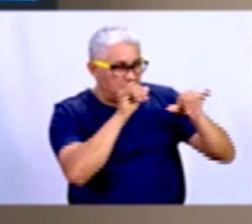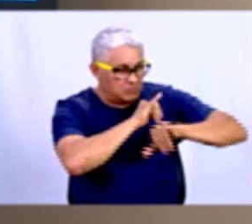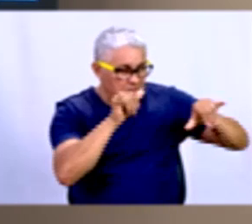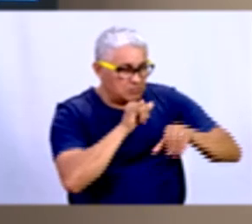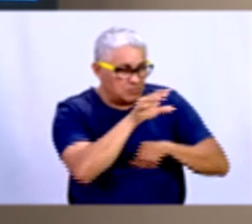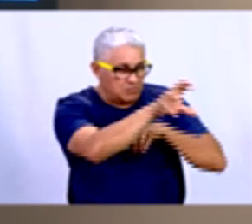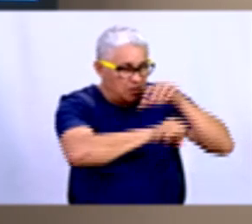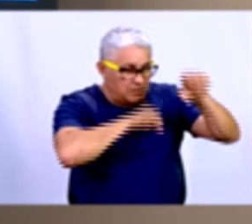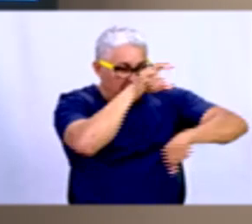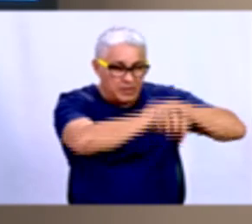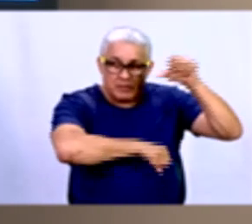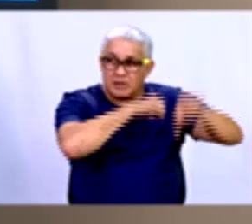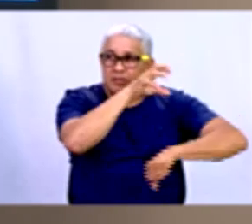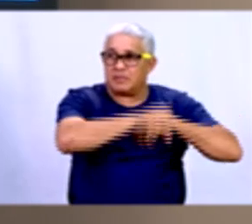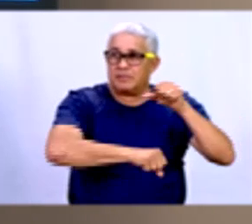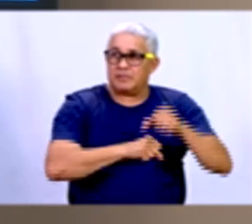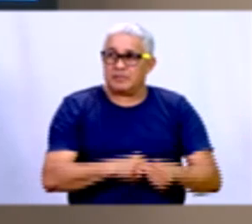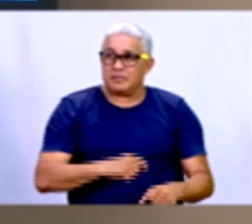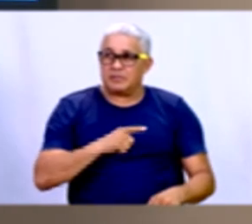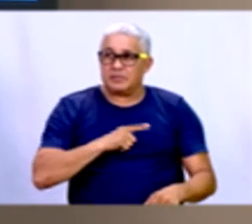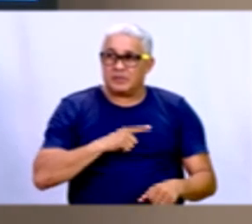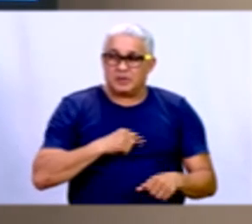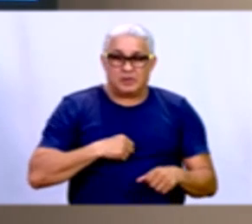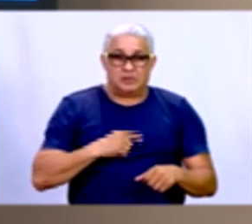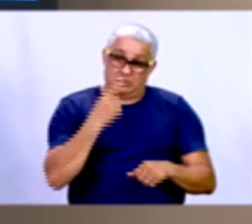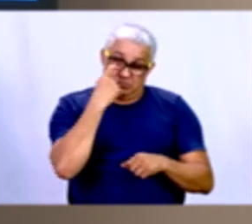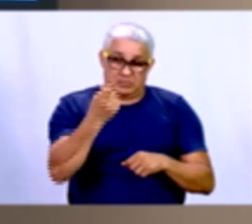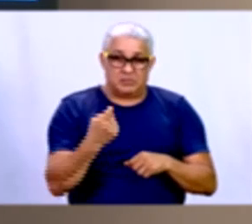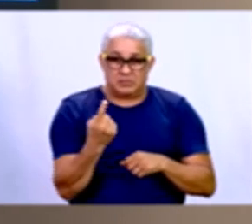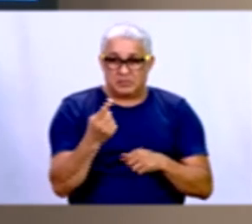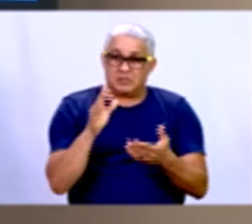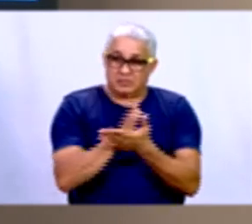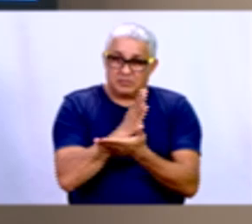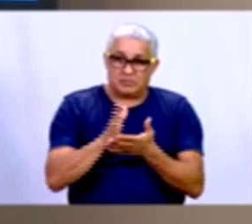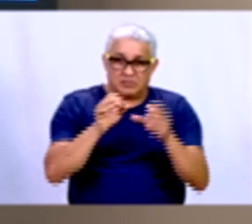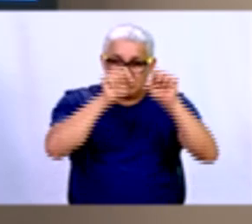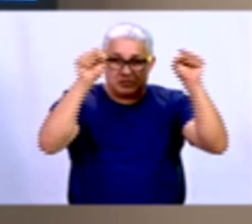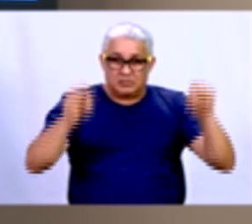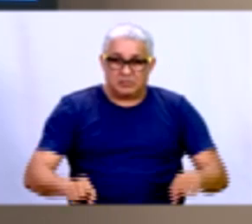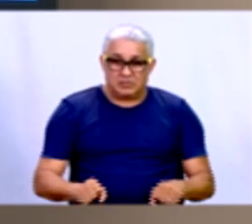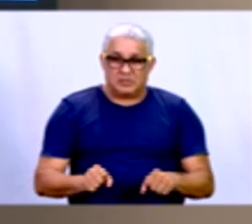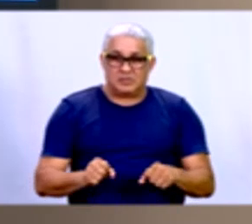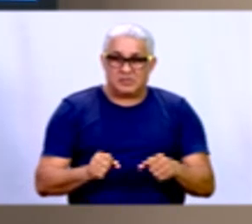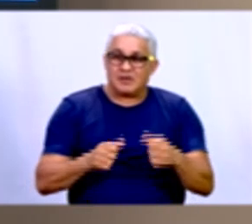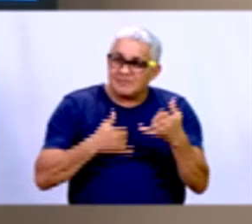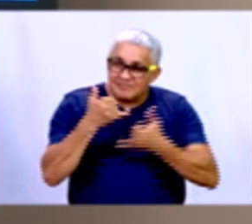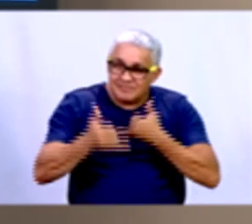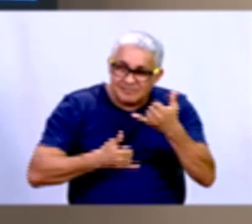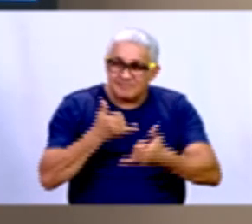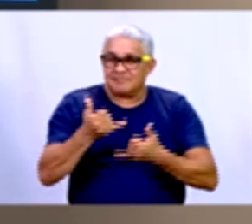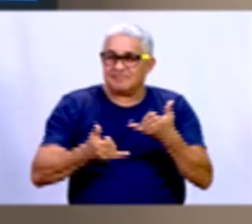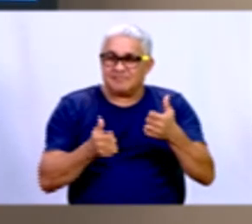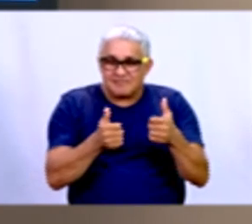que ele precisa. Eu tenho achado bastante interessante alguns sistemas de joguinhos